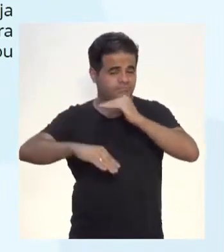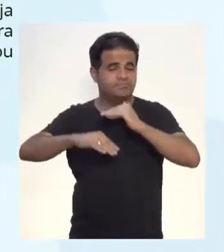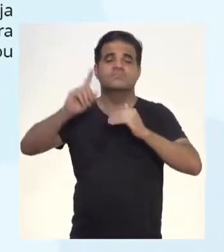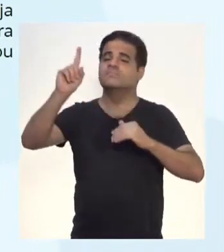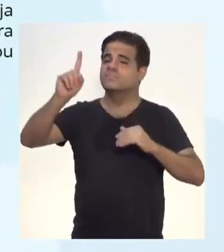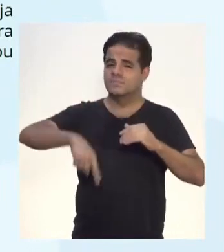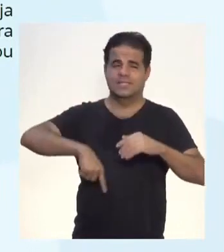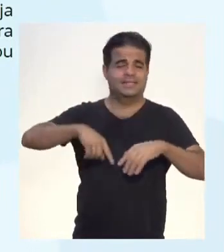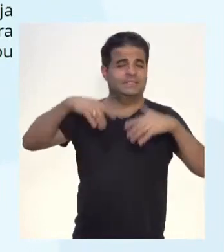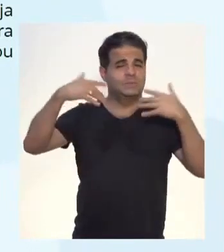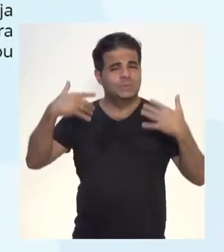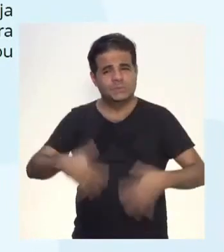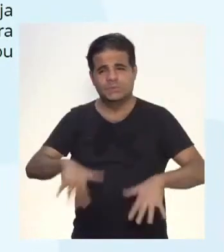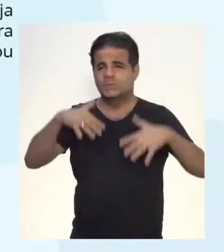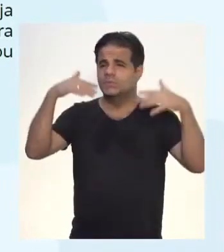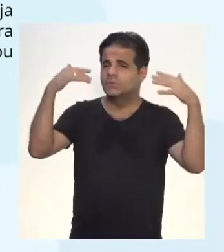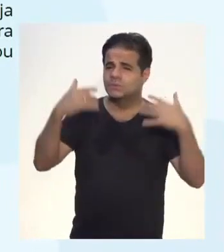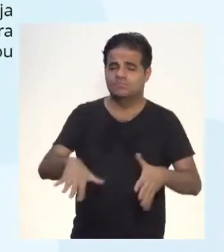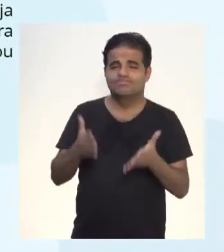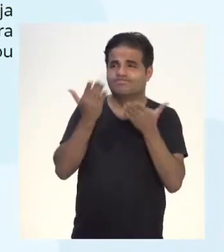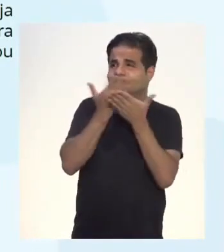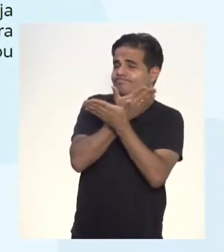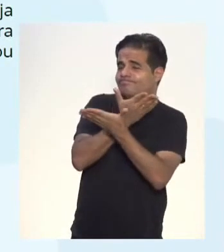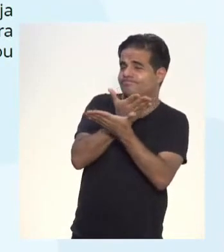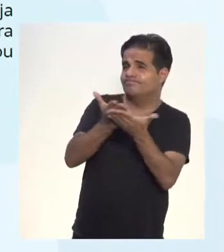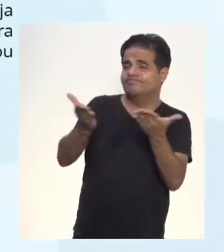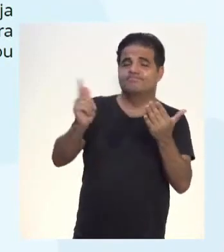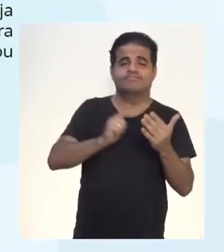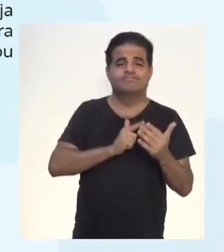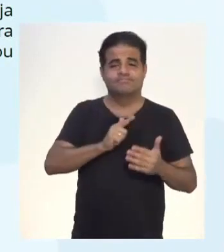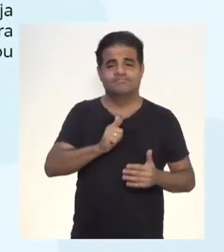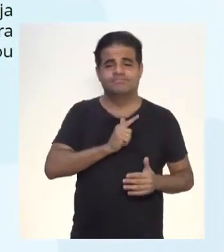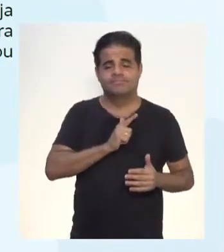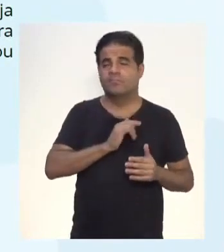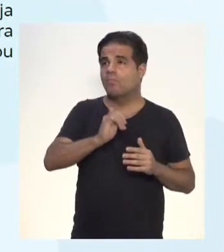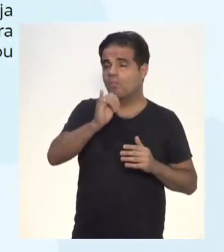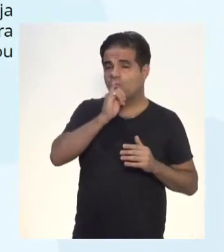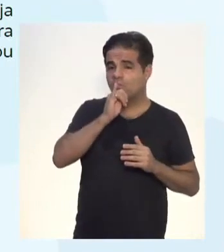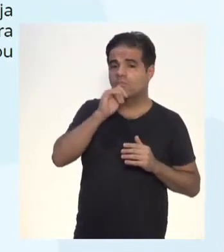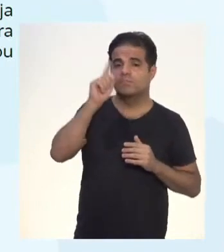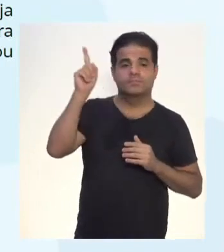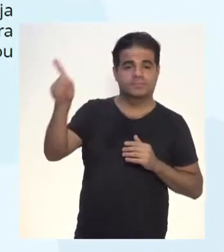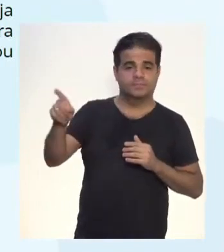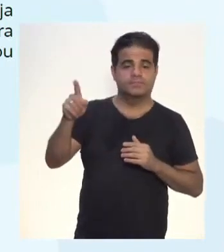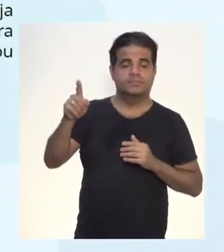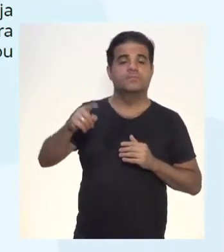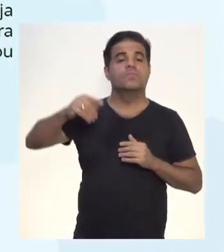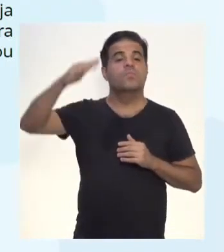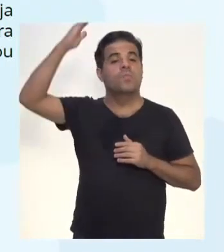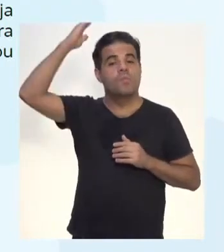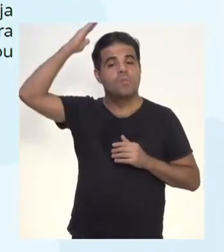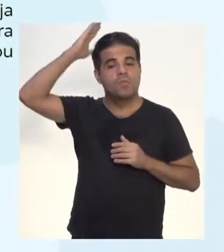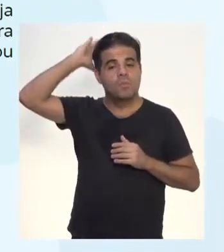é gritante. Né? Então, a gente tem aqui, por exemplo, o Pará,